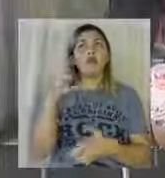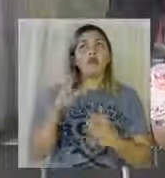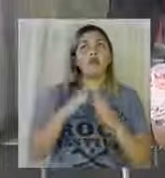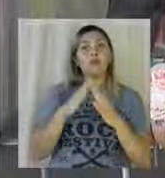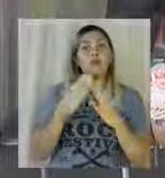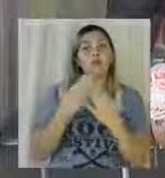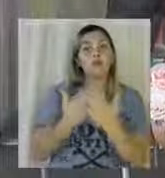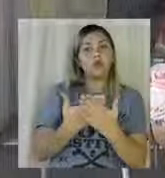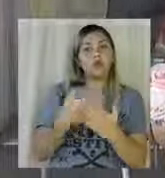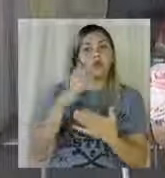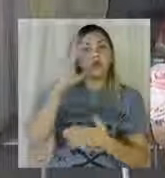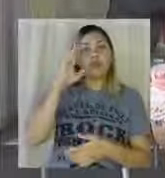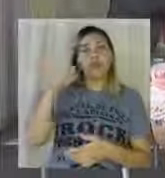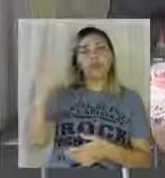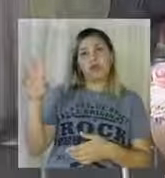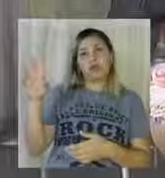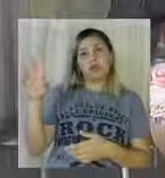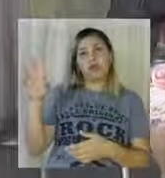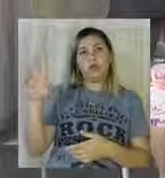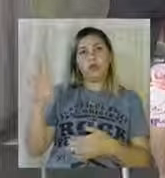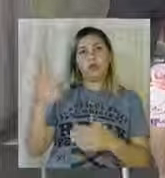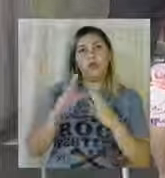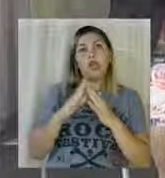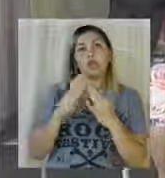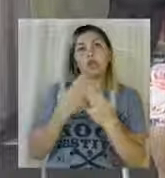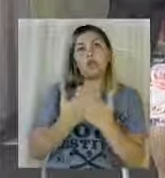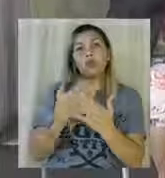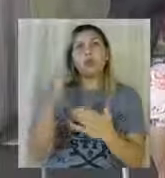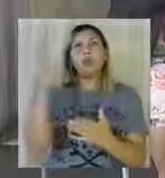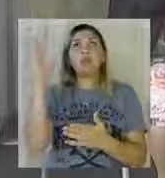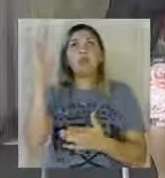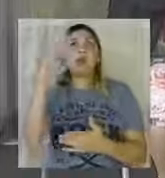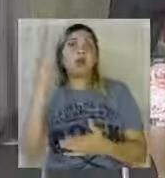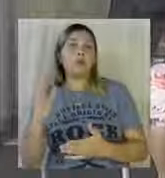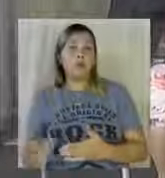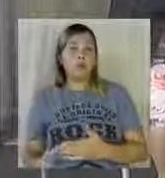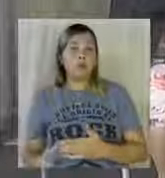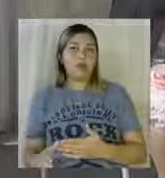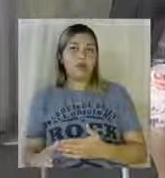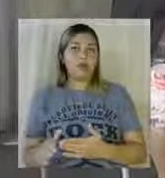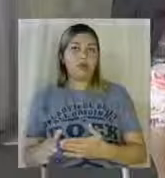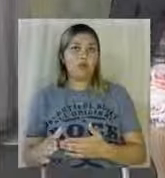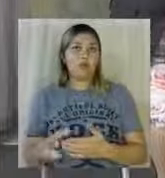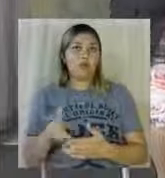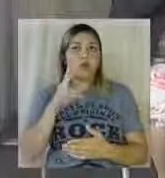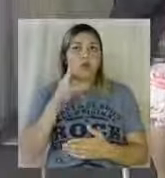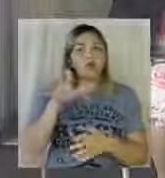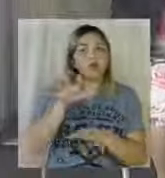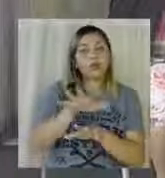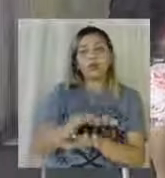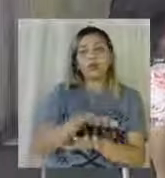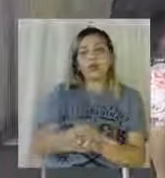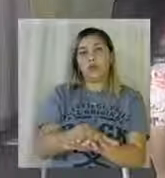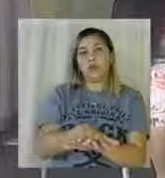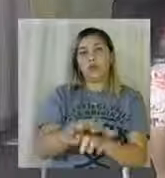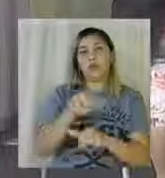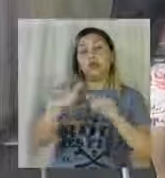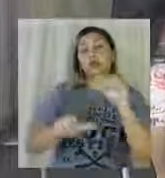que o Brasil tivesse? Pensando do ponto de vista da inclusão, o que você mudaria na